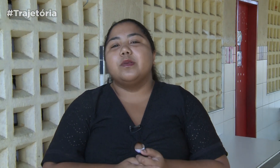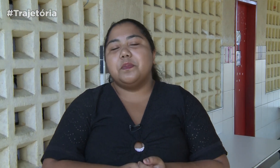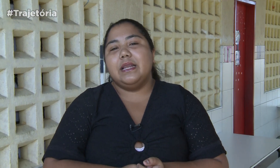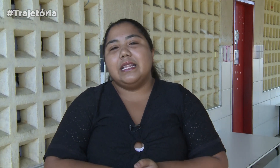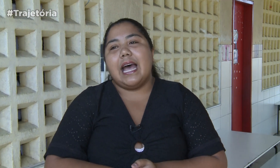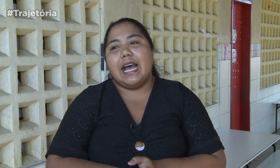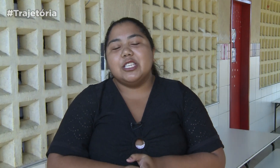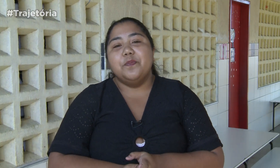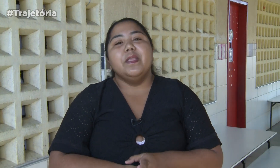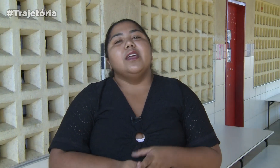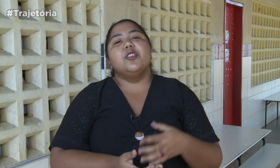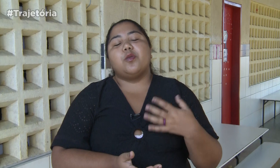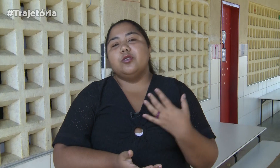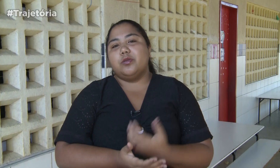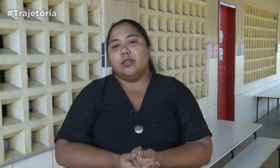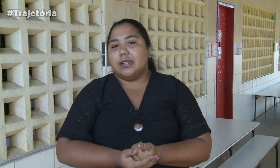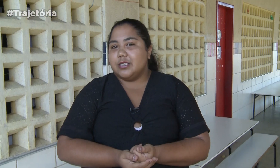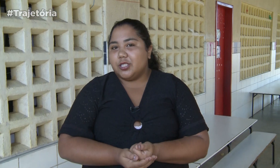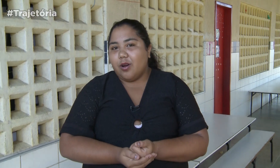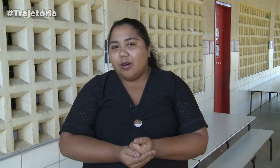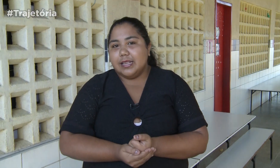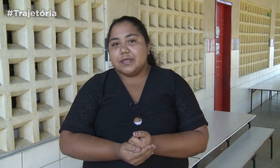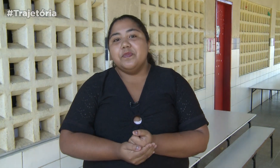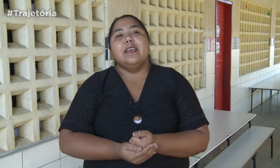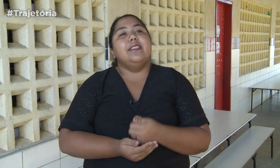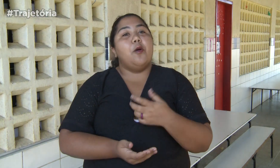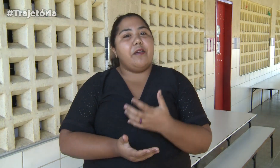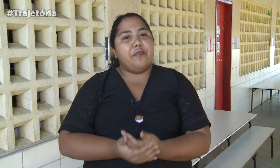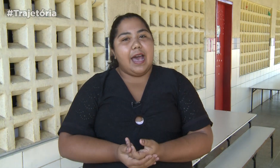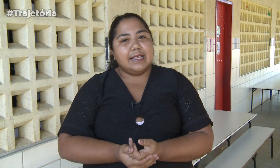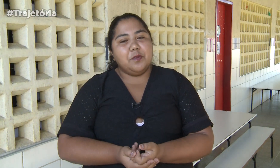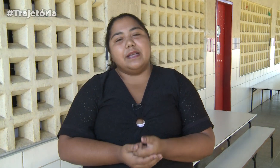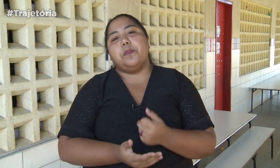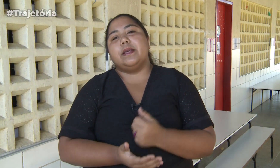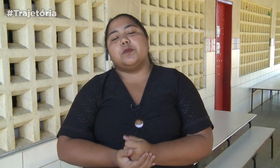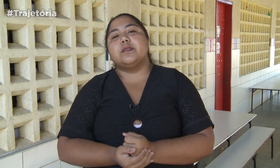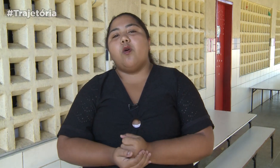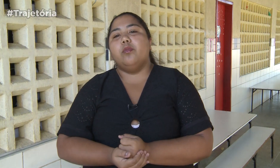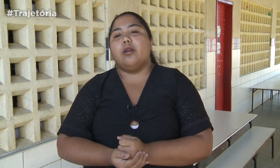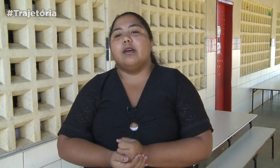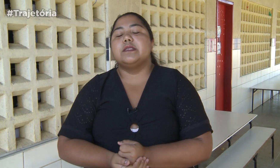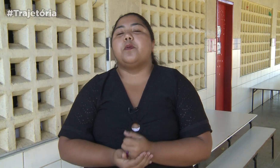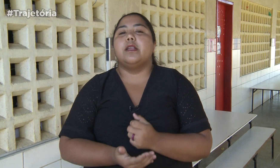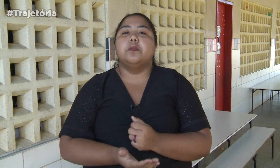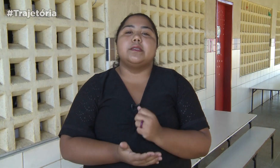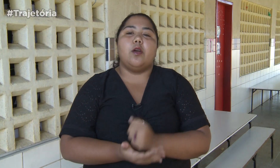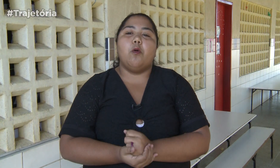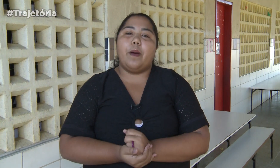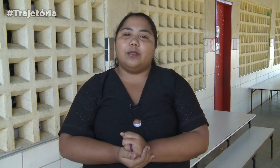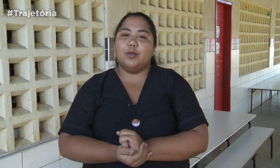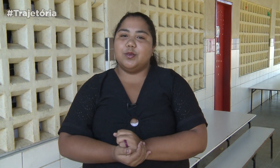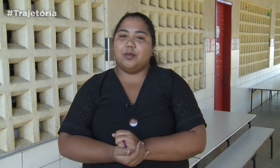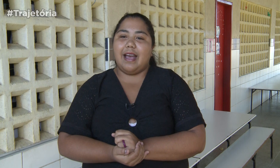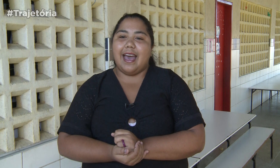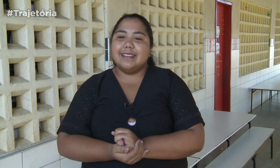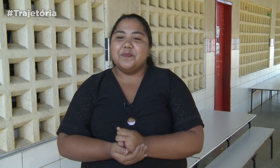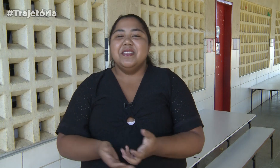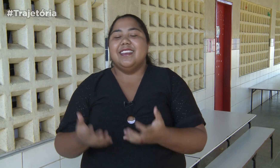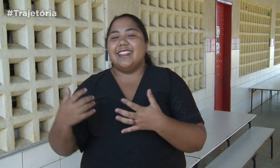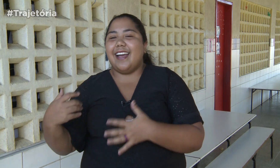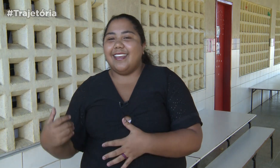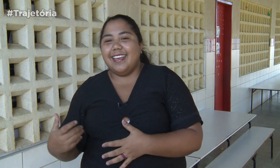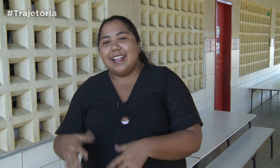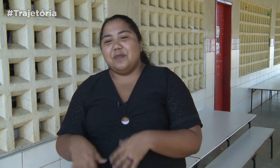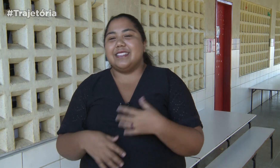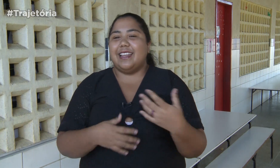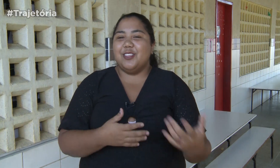tem uma possibilidade de construir outras histórias. Não é fácil, mas que pessoas como nós podemos, sim, ocupar todos os lugares.